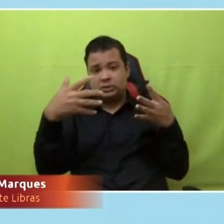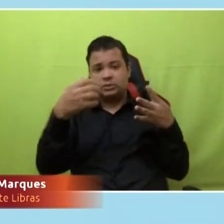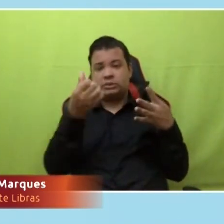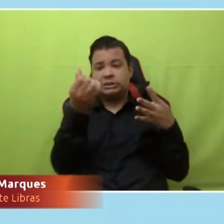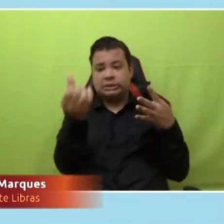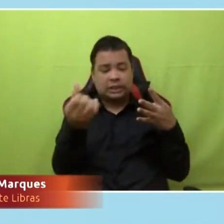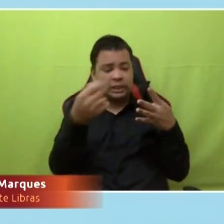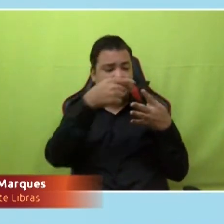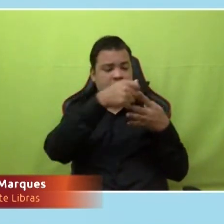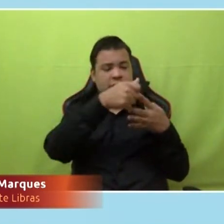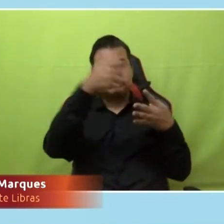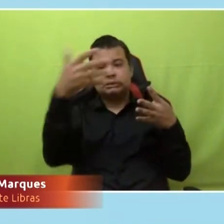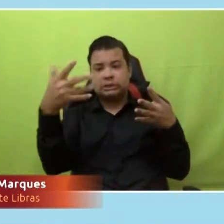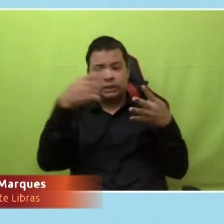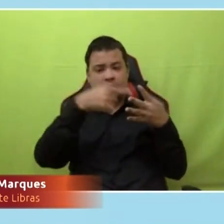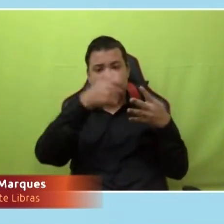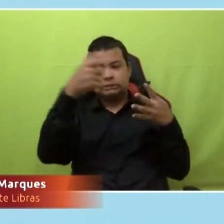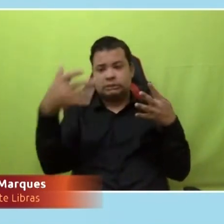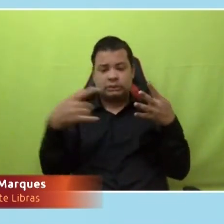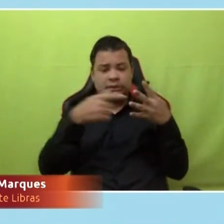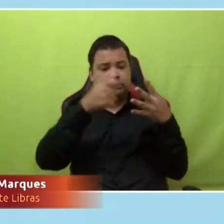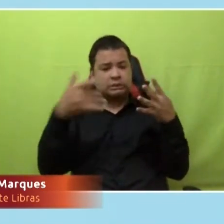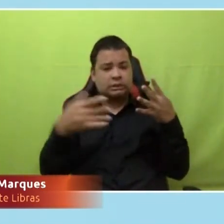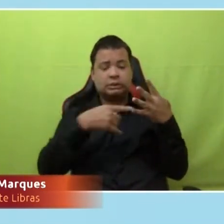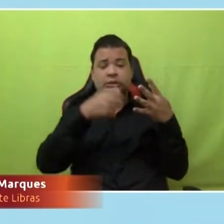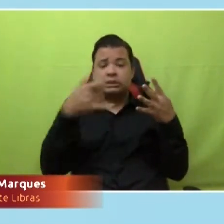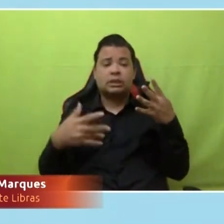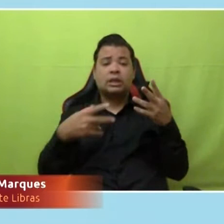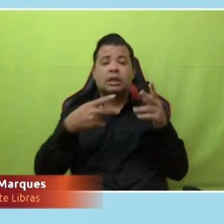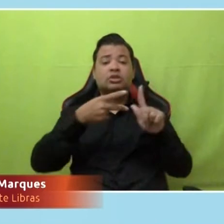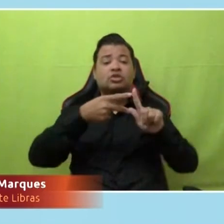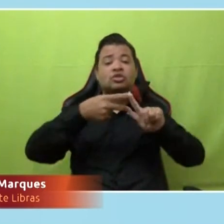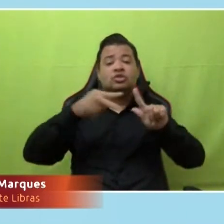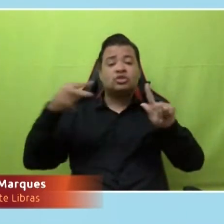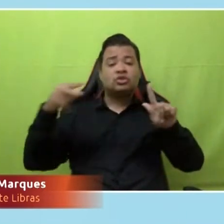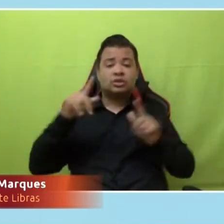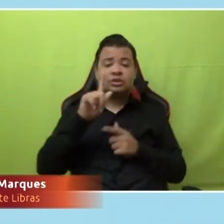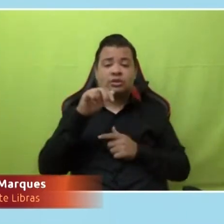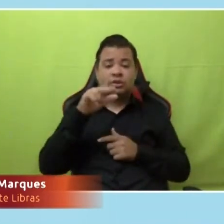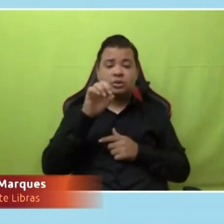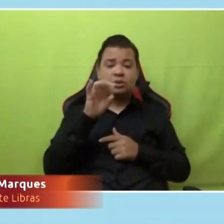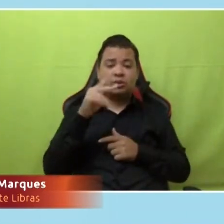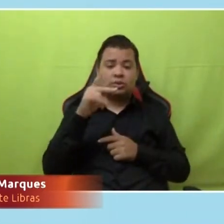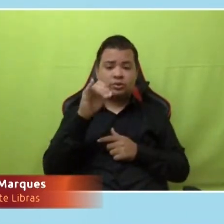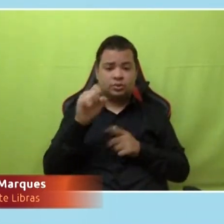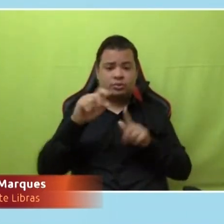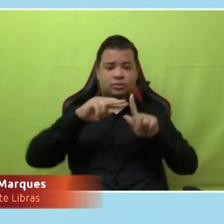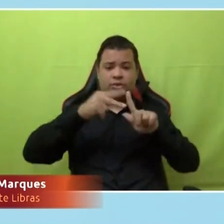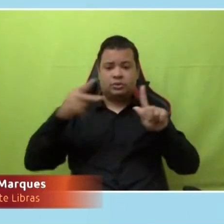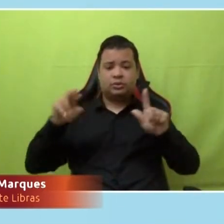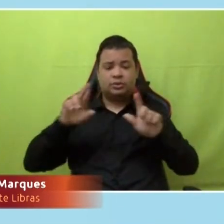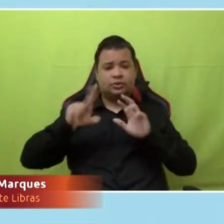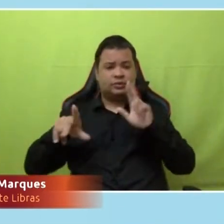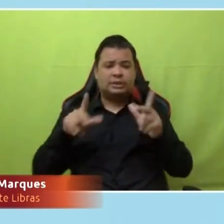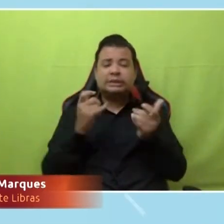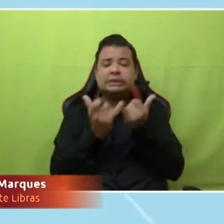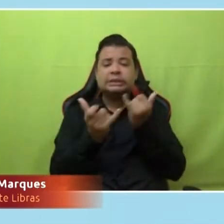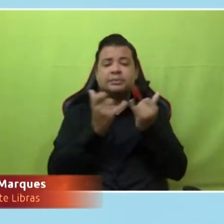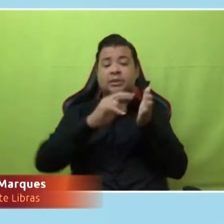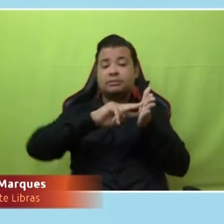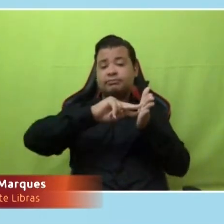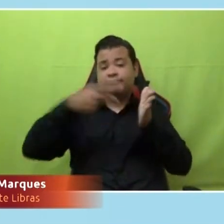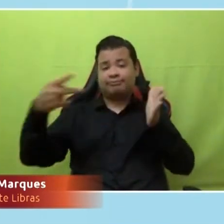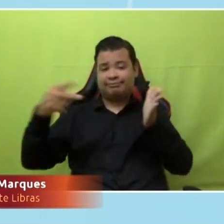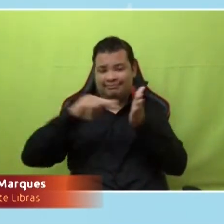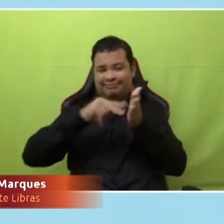4, 5, 6 genótipos diferentes, que seriam como se fossem cepas diferentes, né? Para ficar mais fácil de entender.